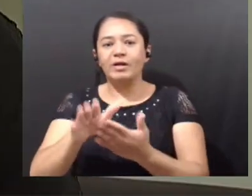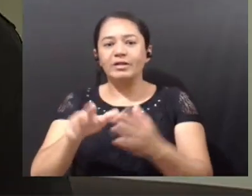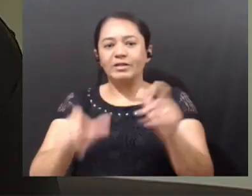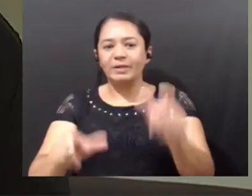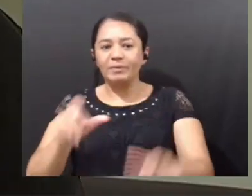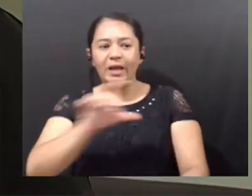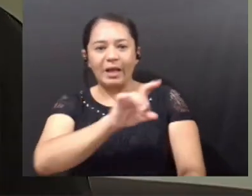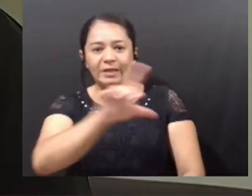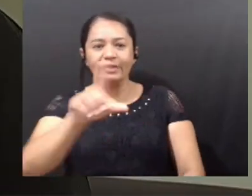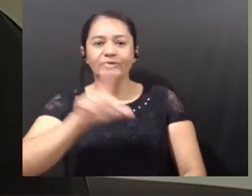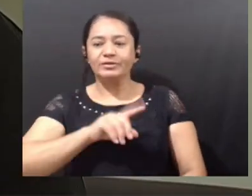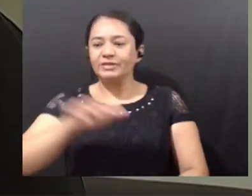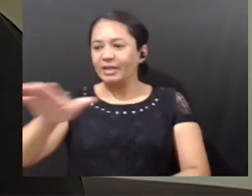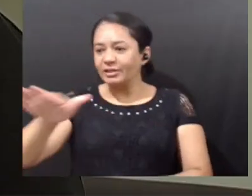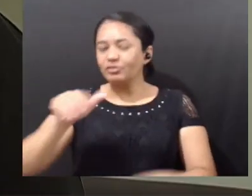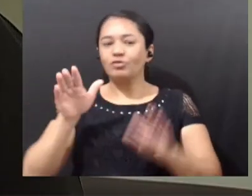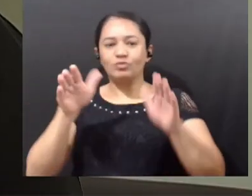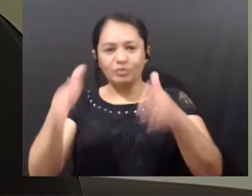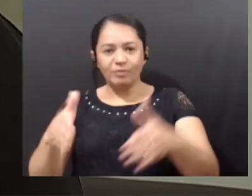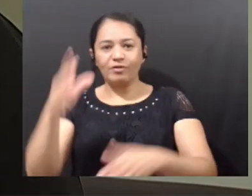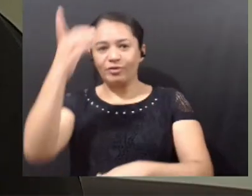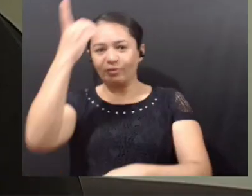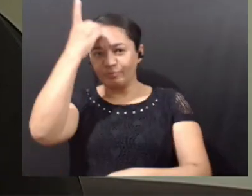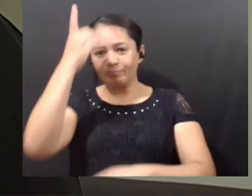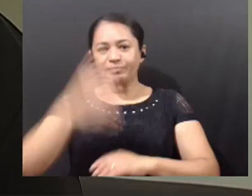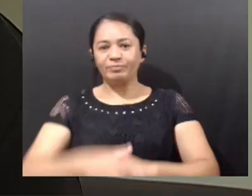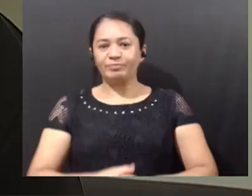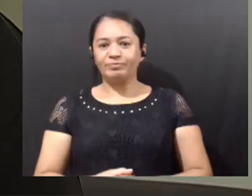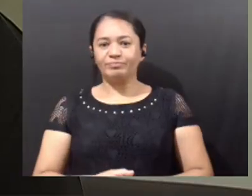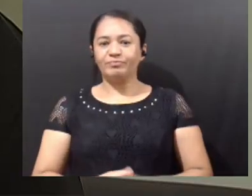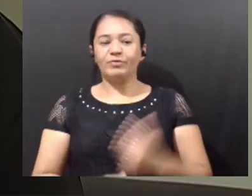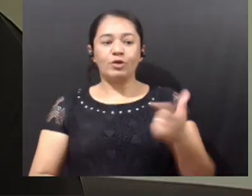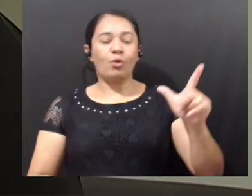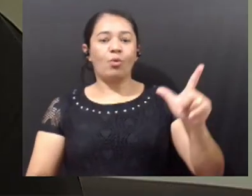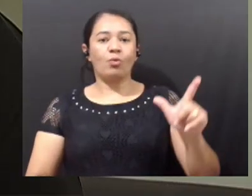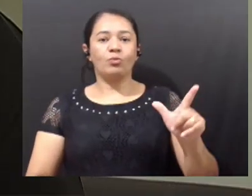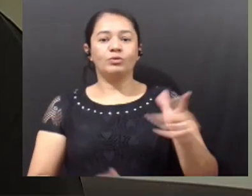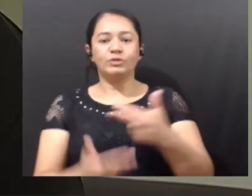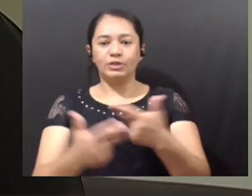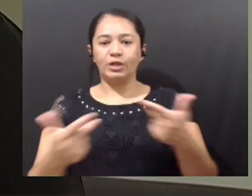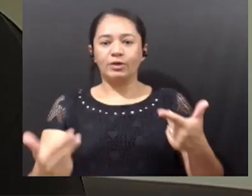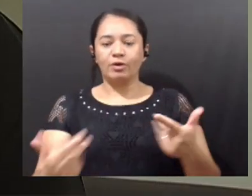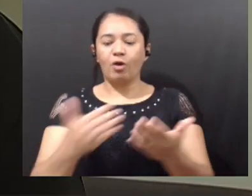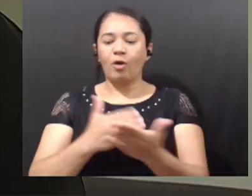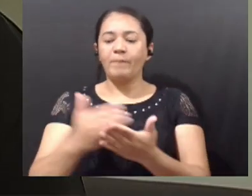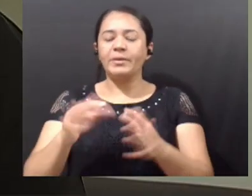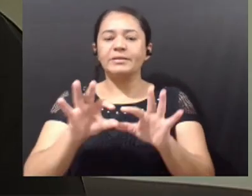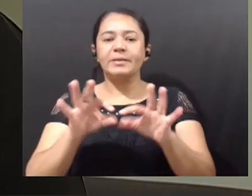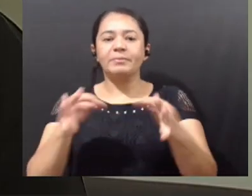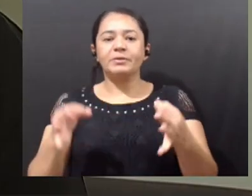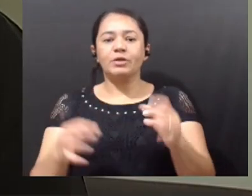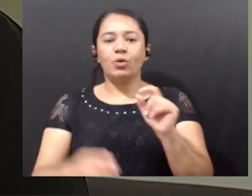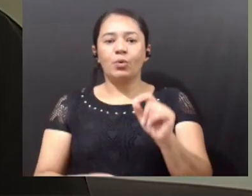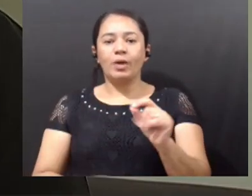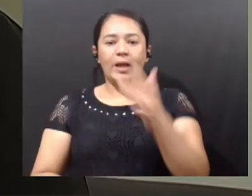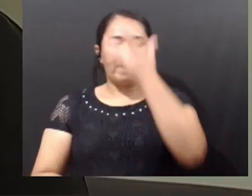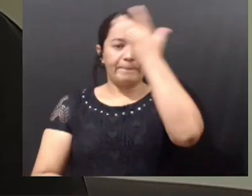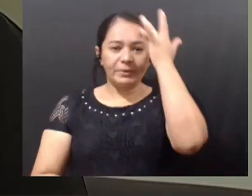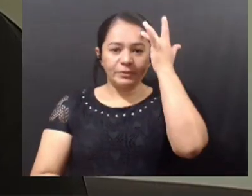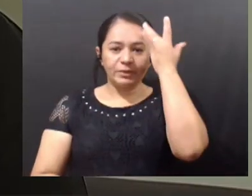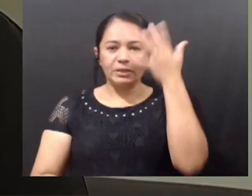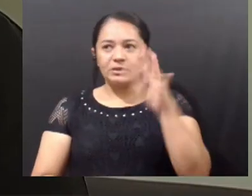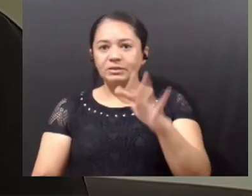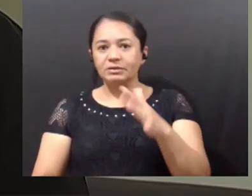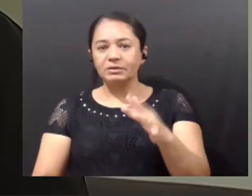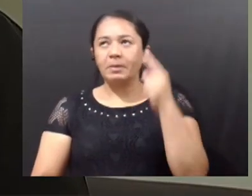a sua vocação e os seus talentos. Outro ponto do Comece pelo Simples, as pessoas ficam muitas vezes pensando, olha,